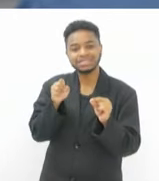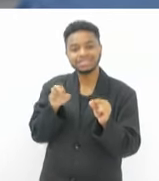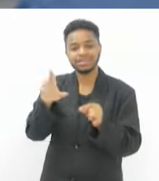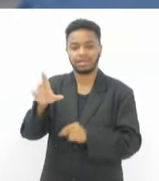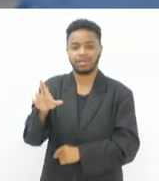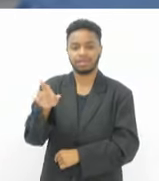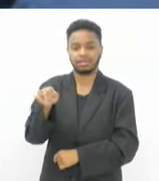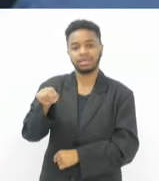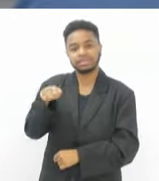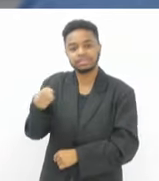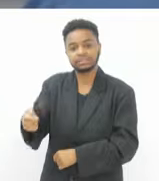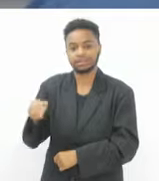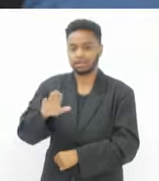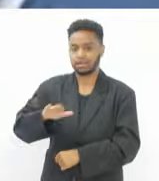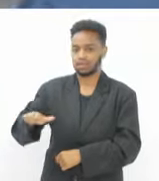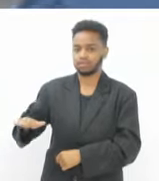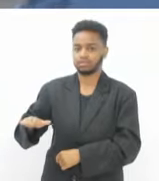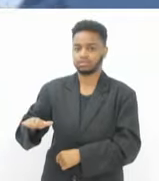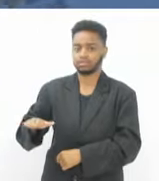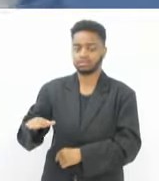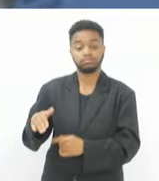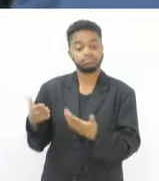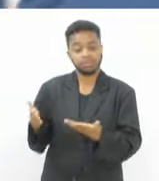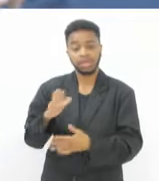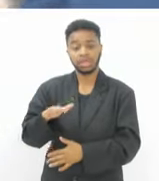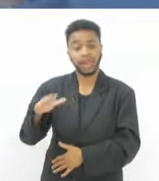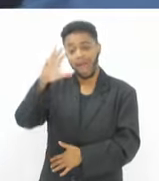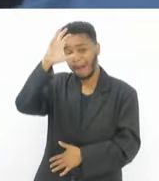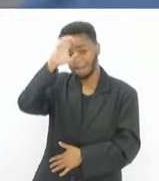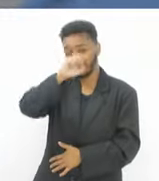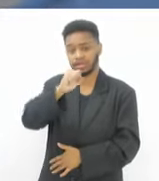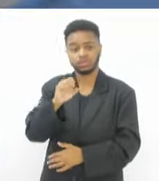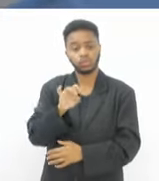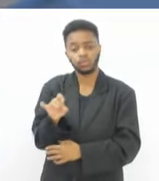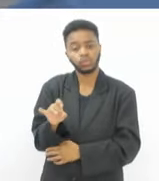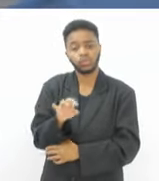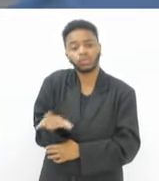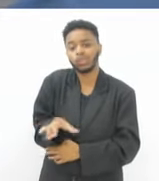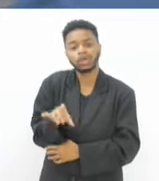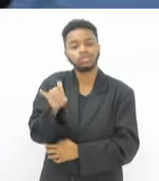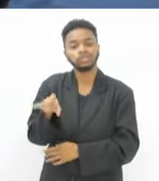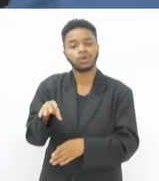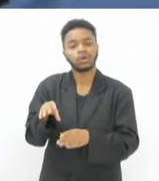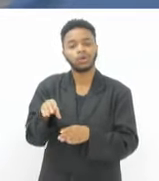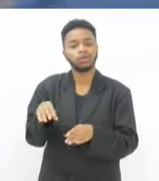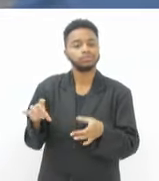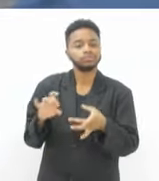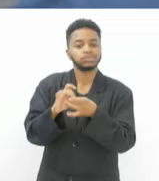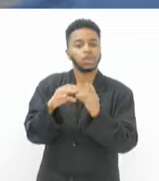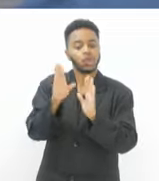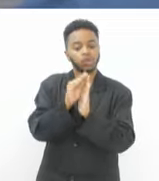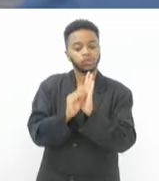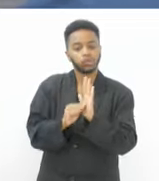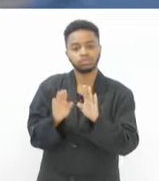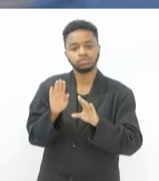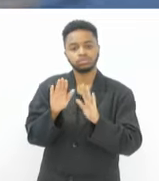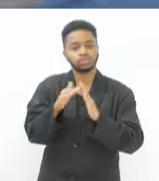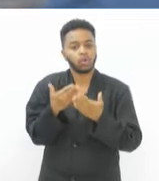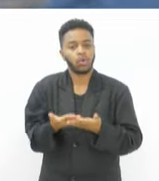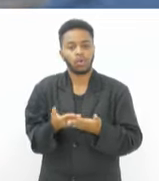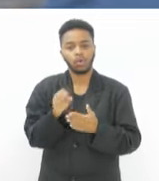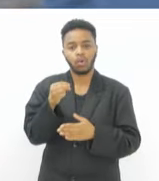ser crianças. E crianças aprendem, não só no conteúdo estruturado, na rotina, mas